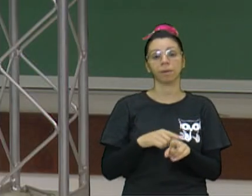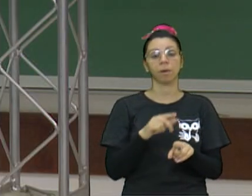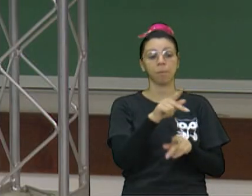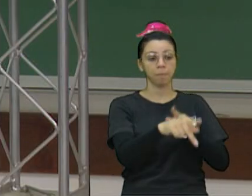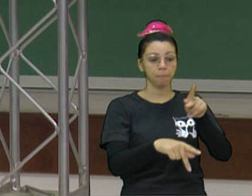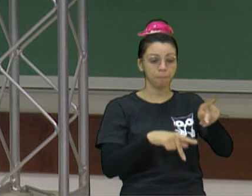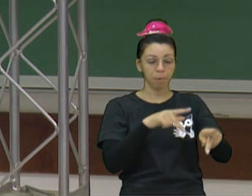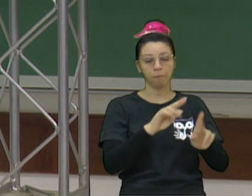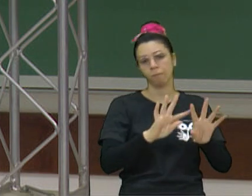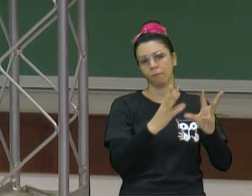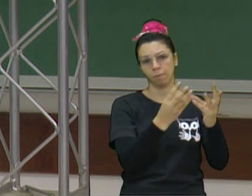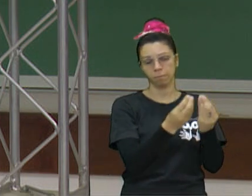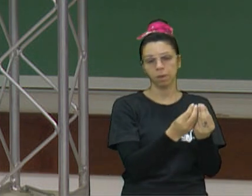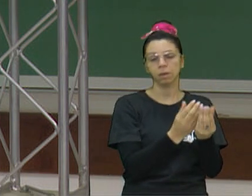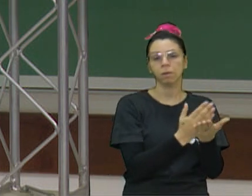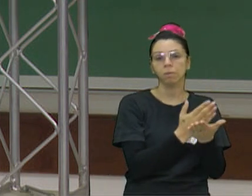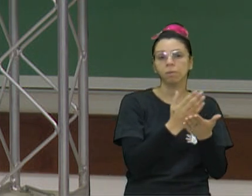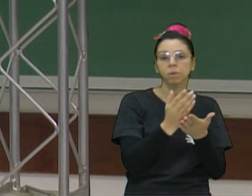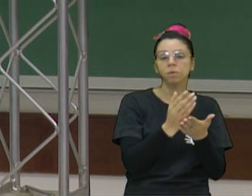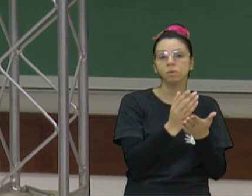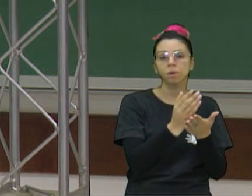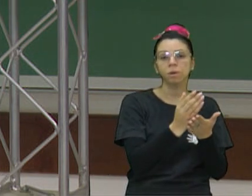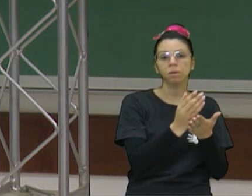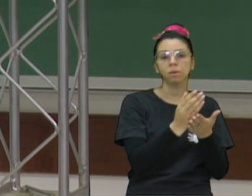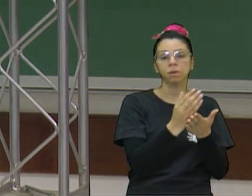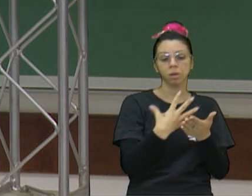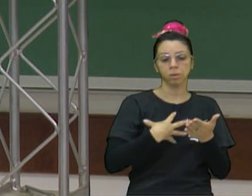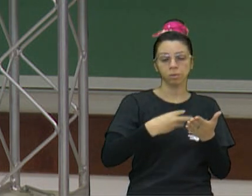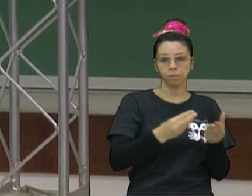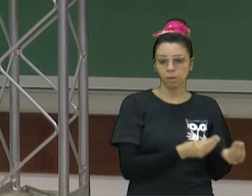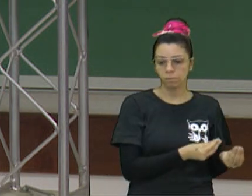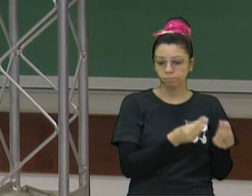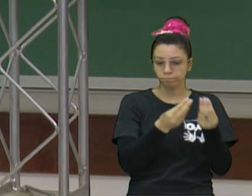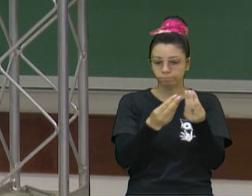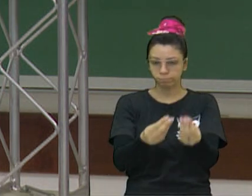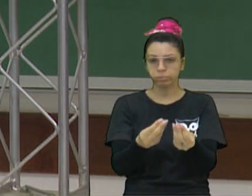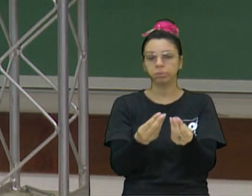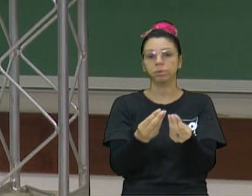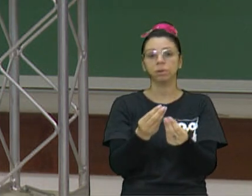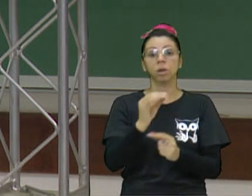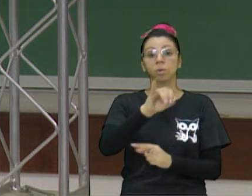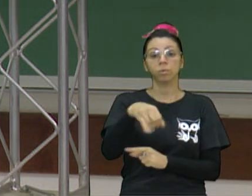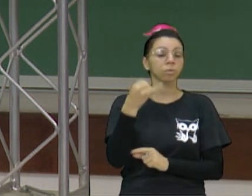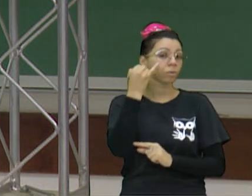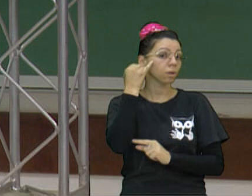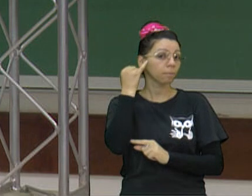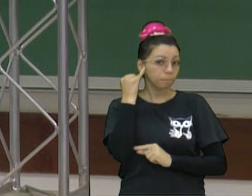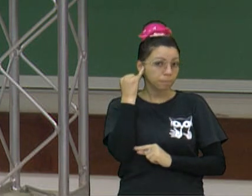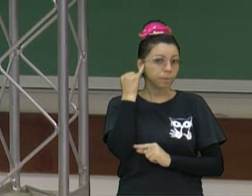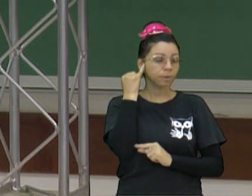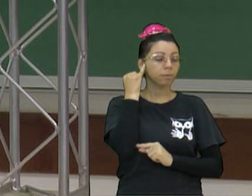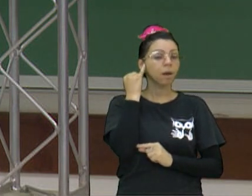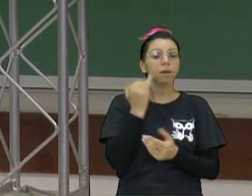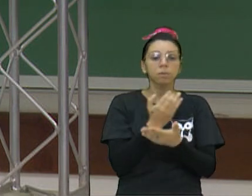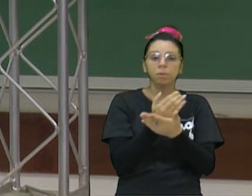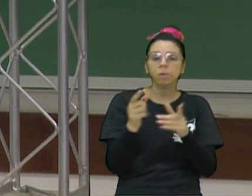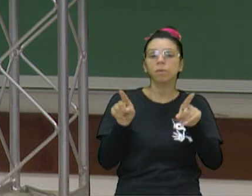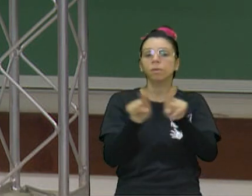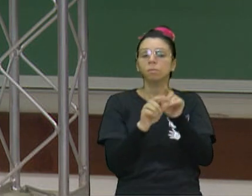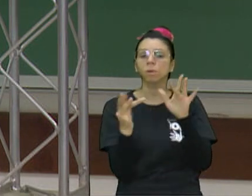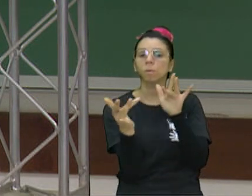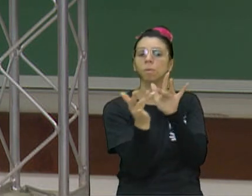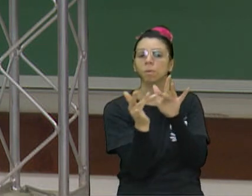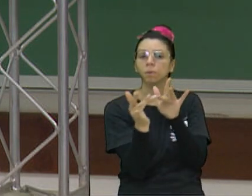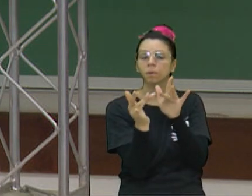jovens começaram a praticar artes marciais japonesas como o Karatê. Então, ano passado nós vimos o Karatê, então também o Karatê já existia.